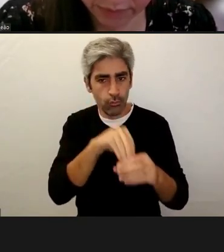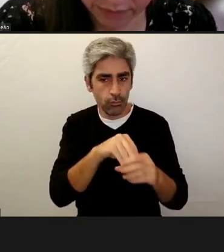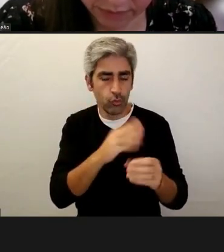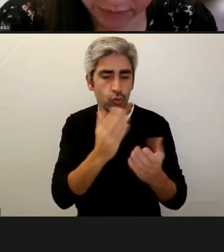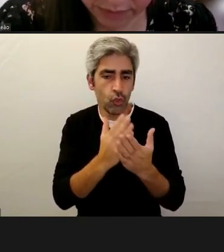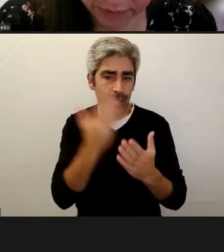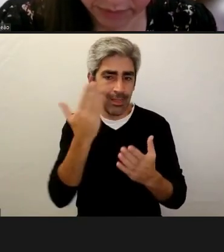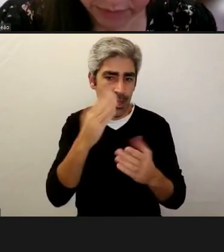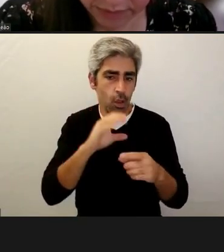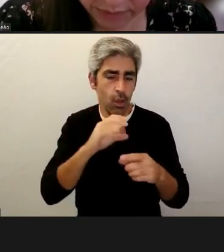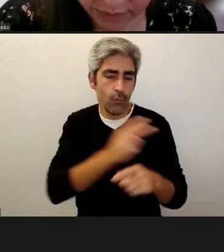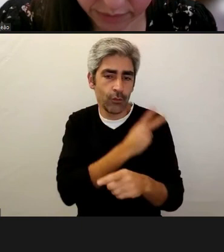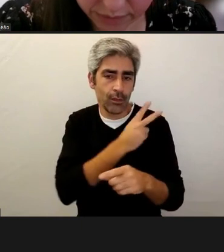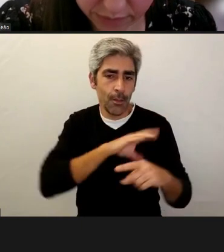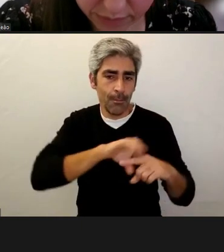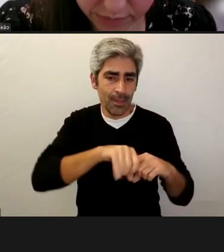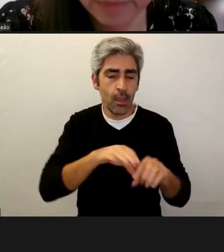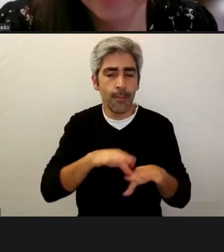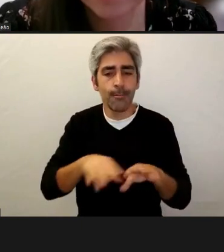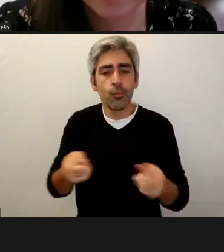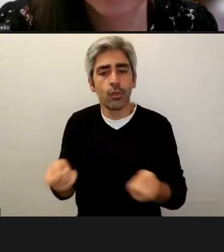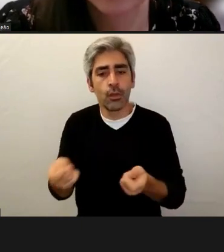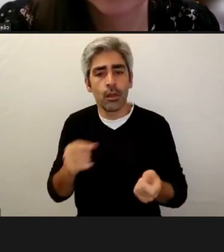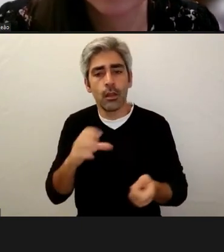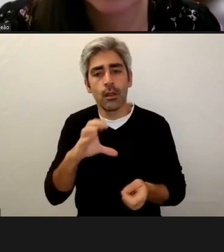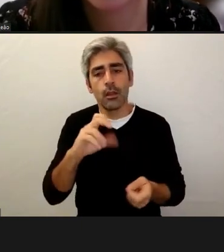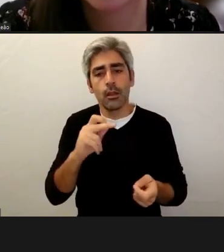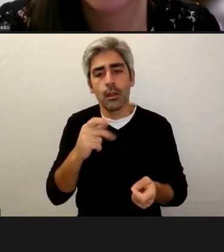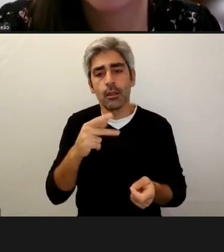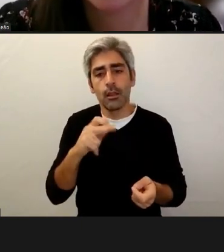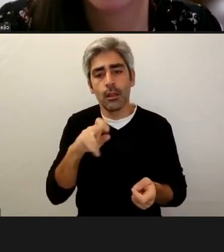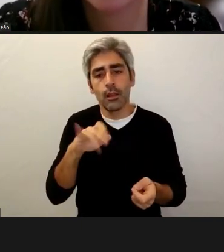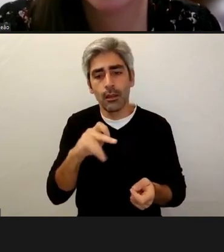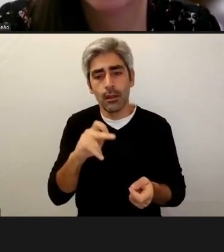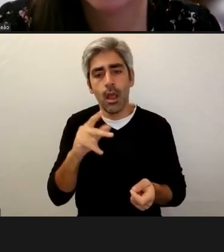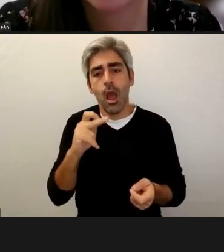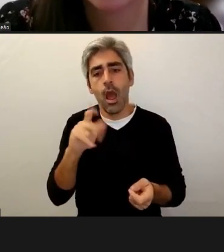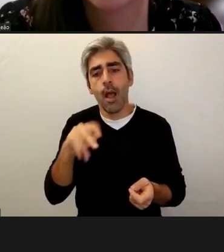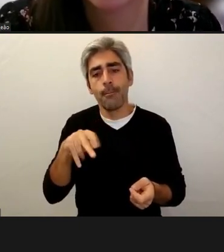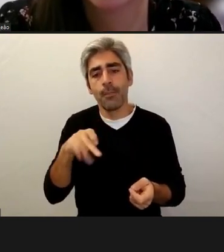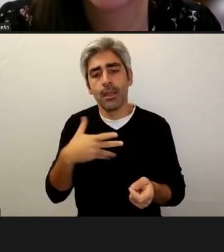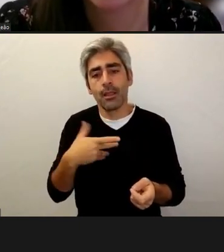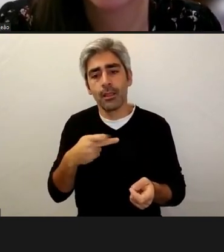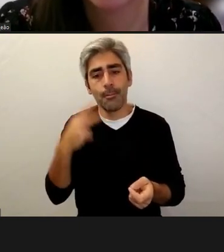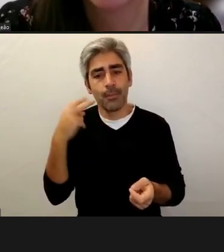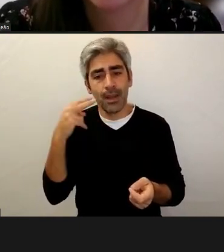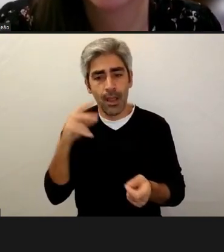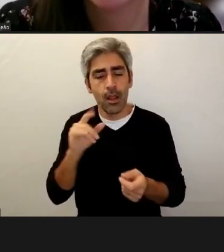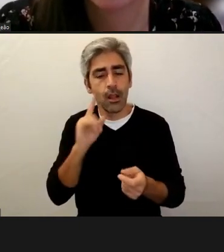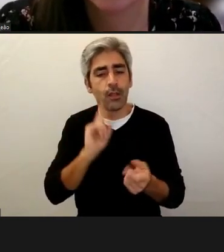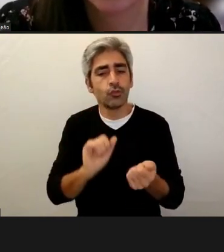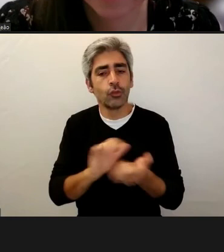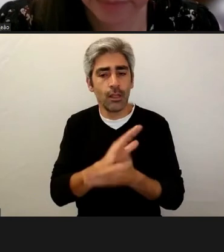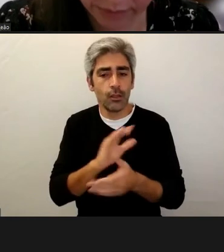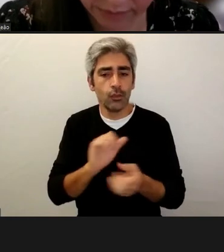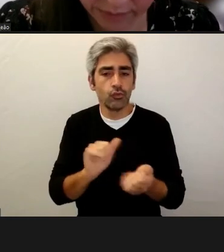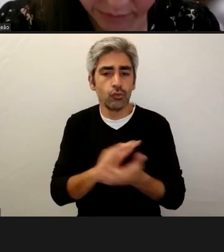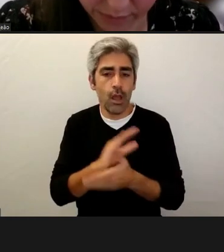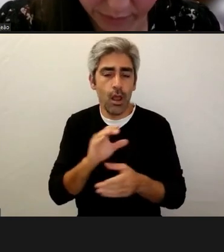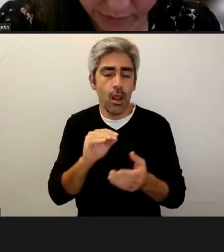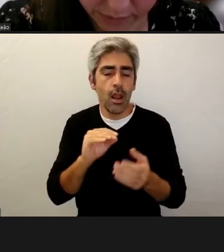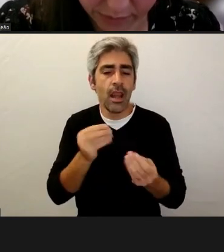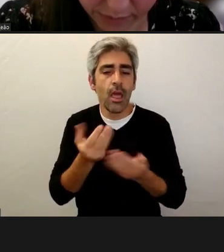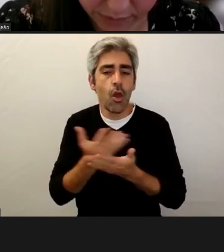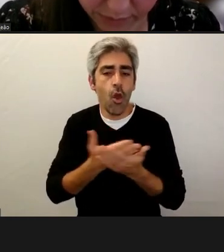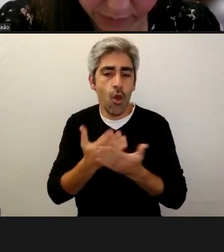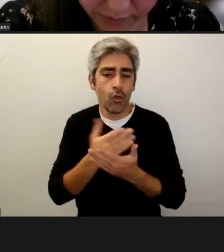do Minho, e como moderadora Catarina Almeida Pereira, jornalista do Jornal de Negócios. As inscrições ainda estão a decorrer no site do INA,